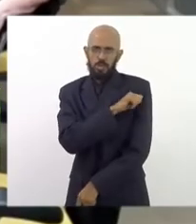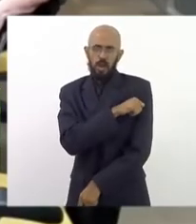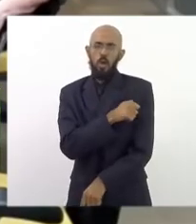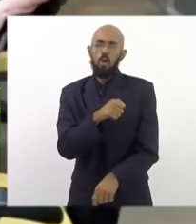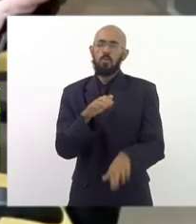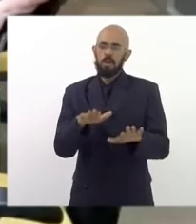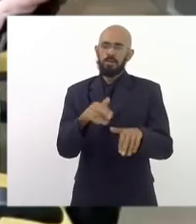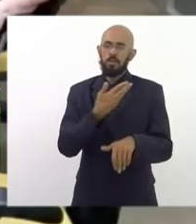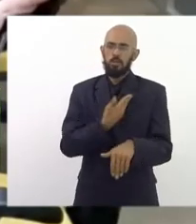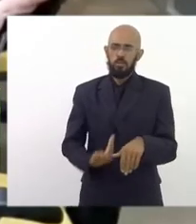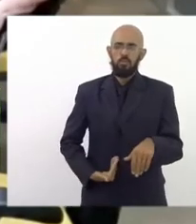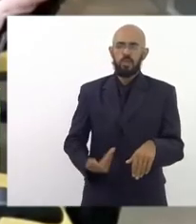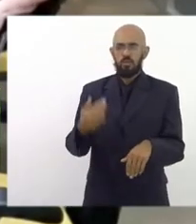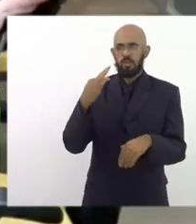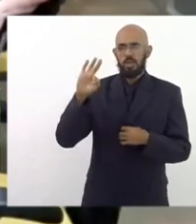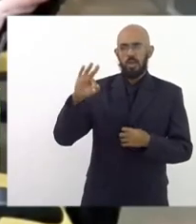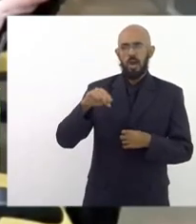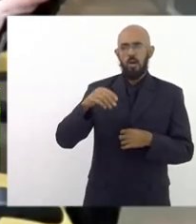de